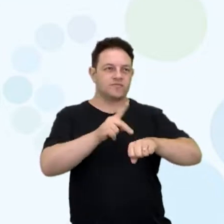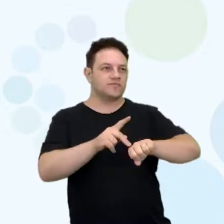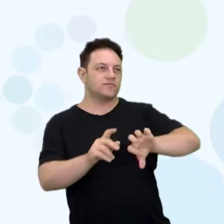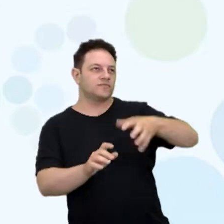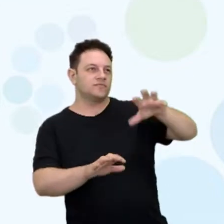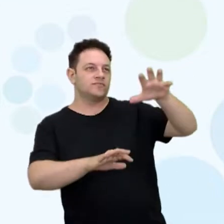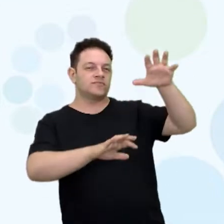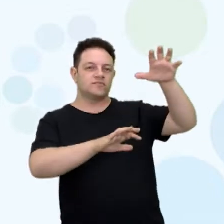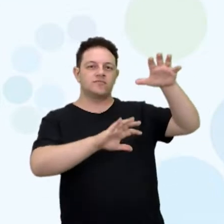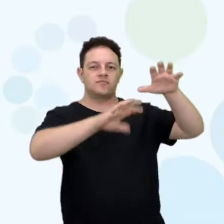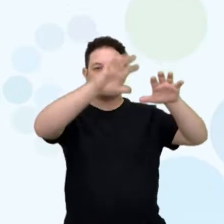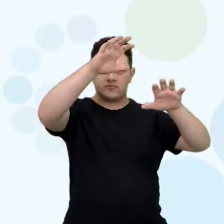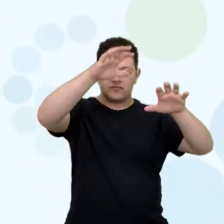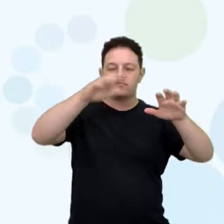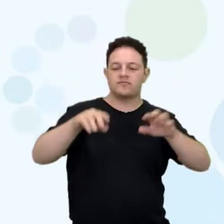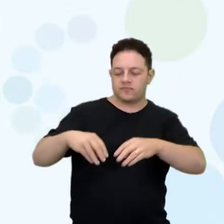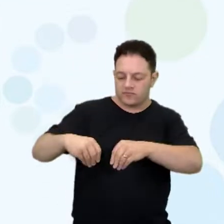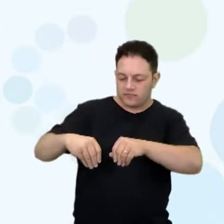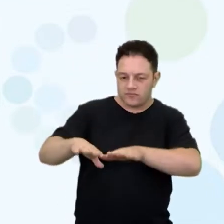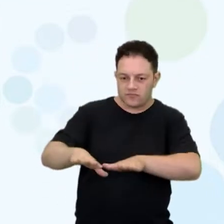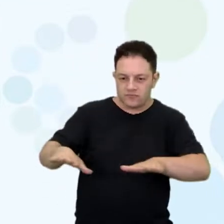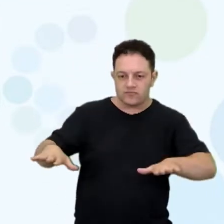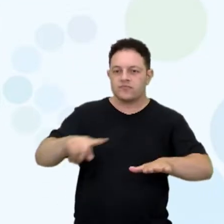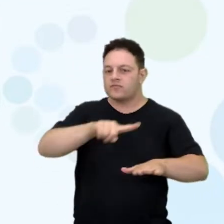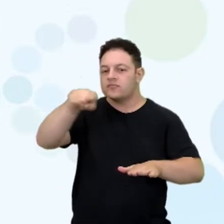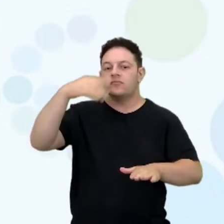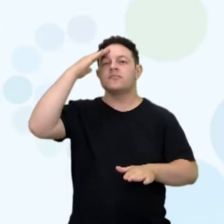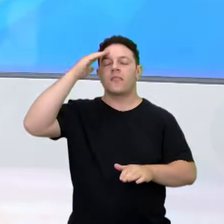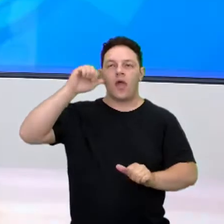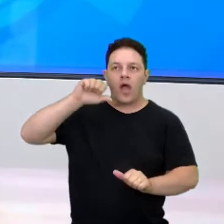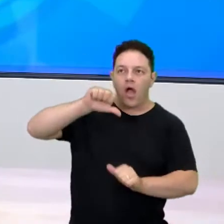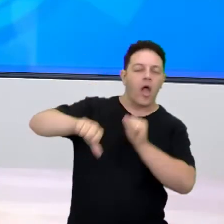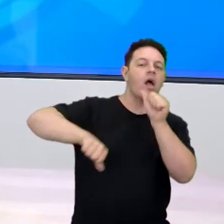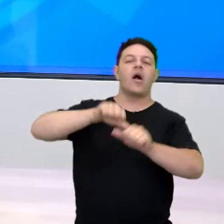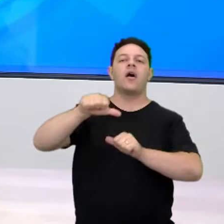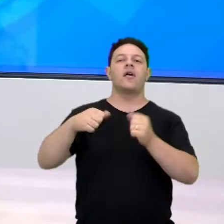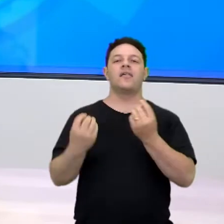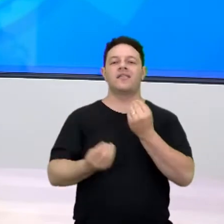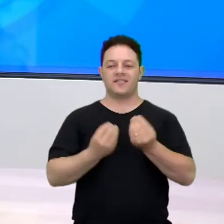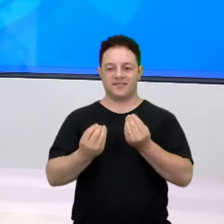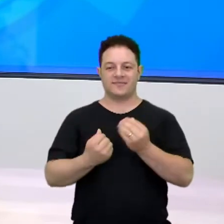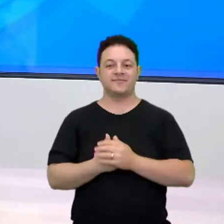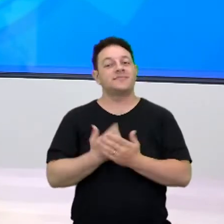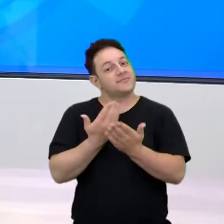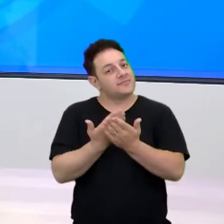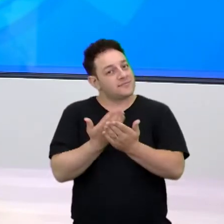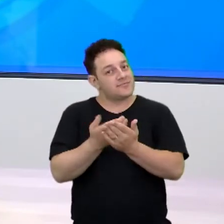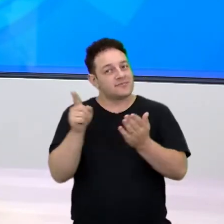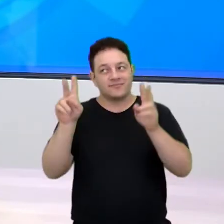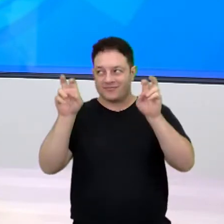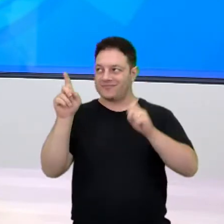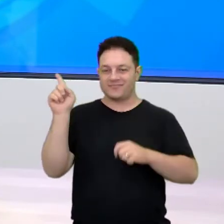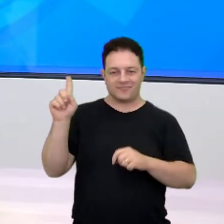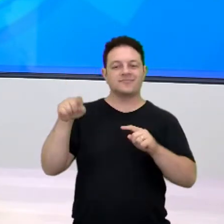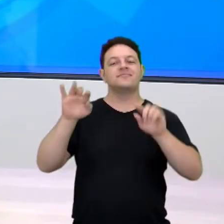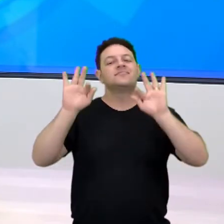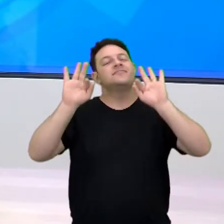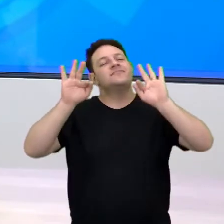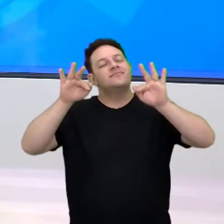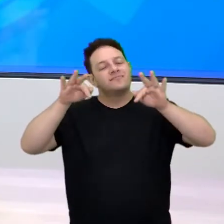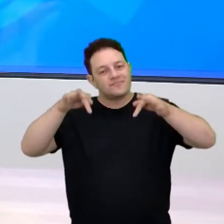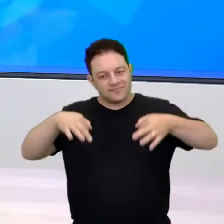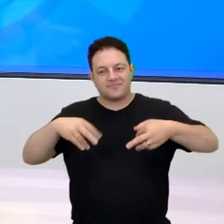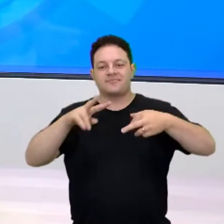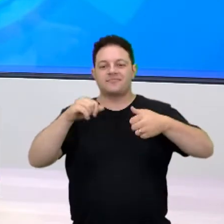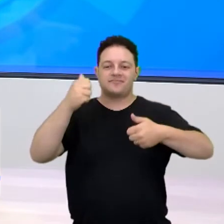solo, entenda essa transformação. Então nós vamos finalizar a aula, né, que nós começamos aí